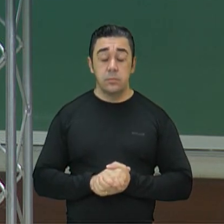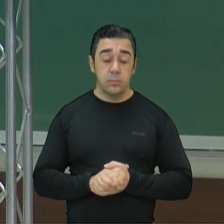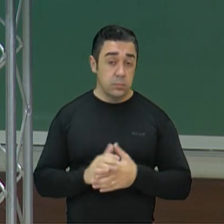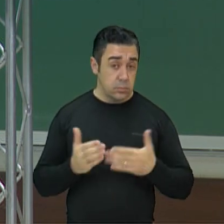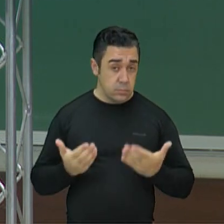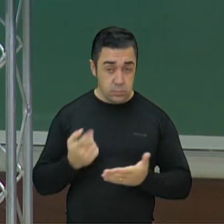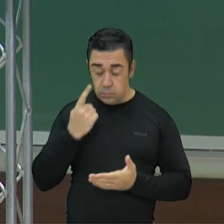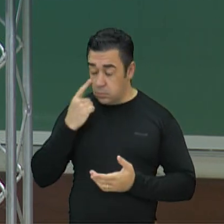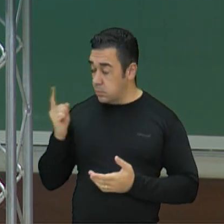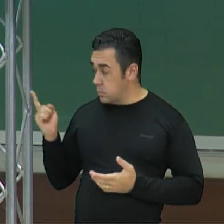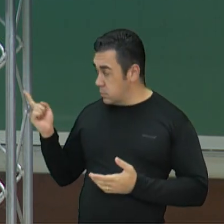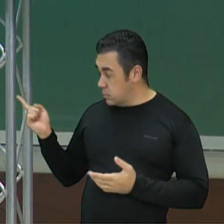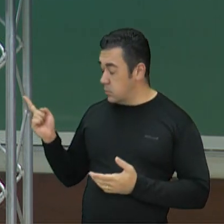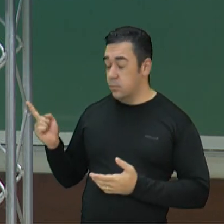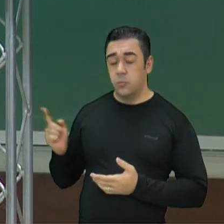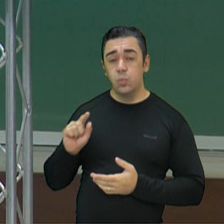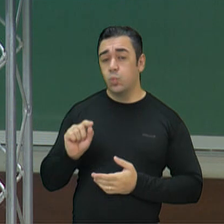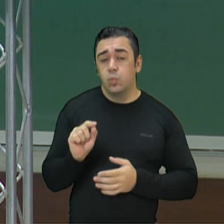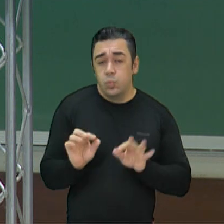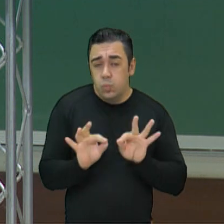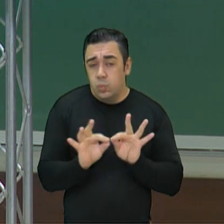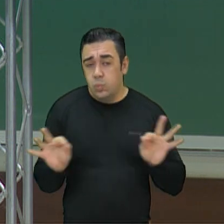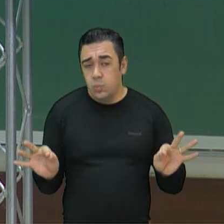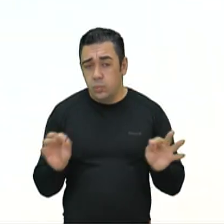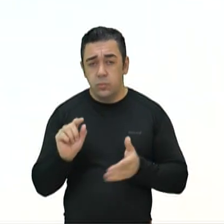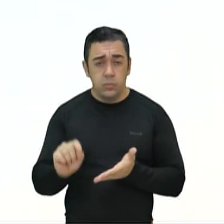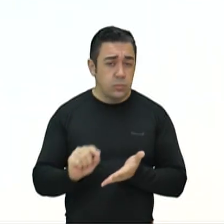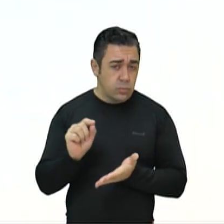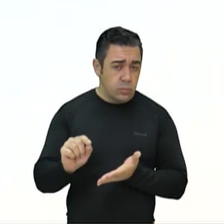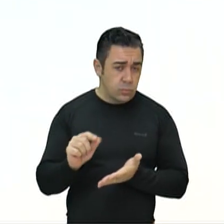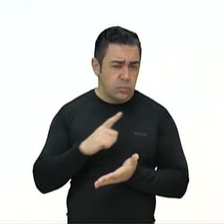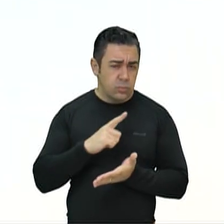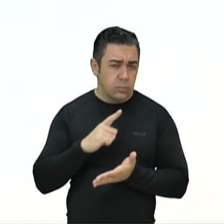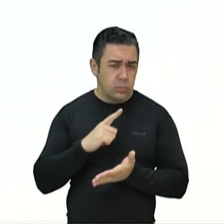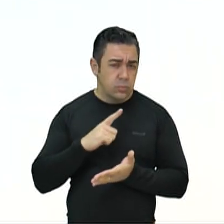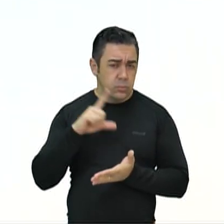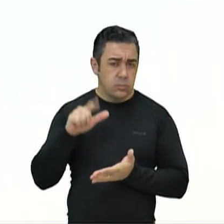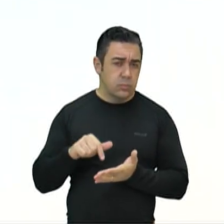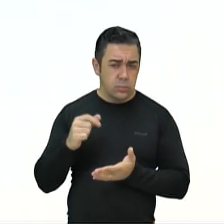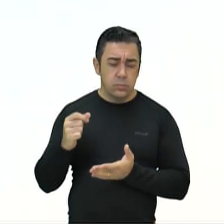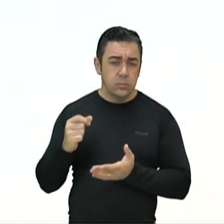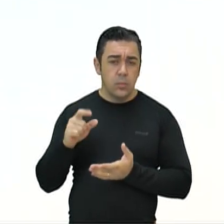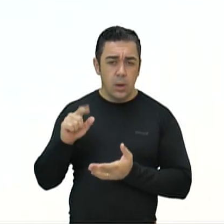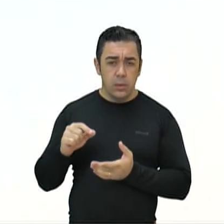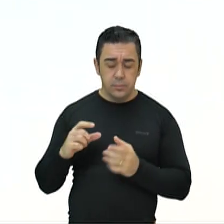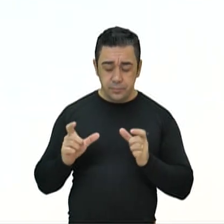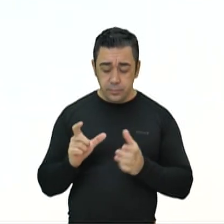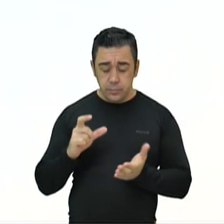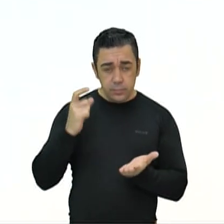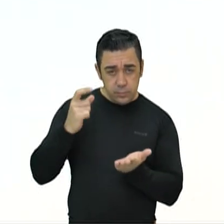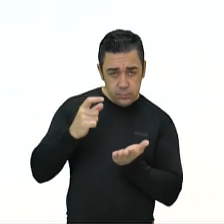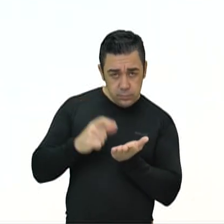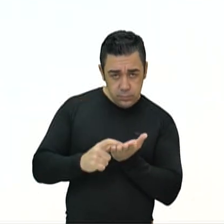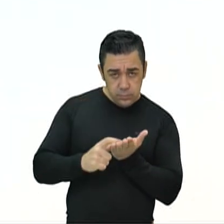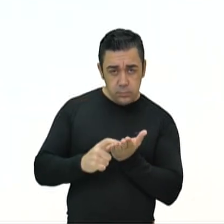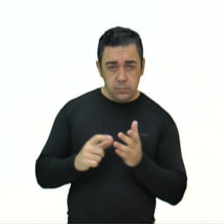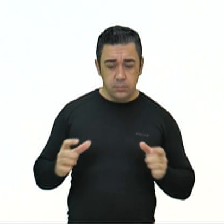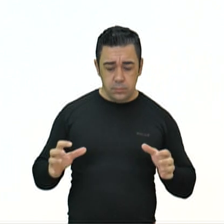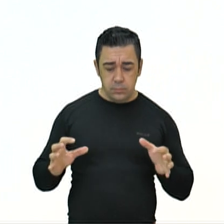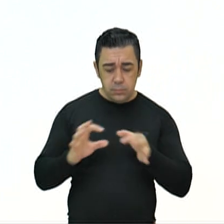Então, aí dentro do circuito simples ainda, nós temos aqui a figura de uma pilha conectada à